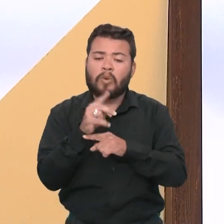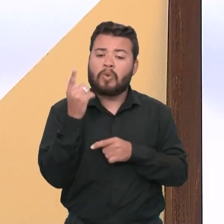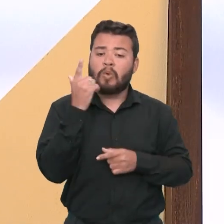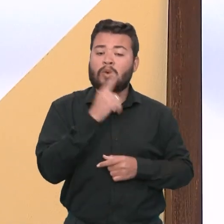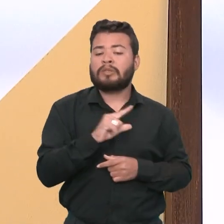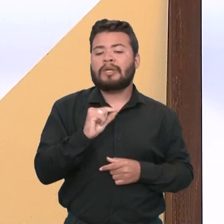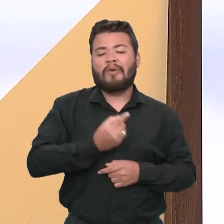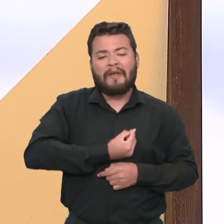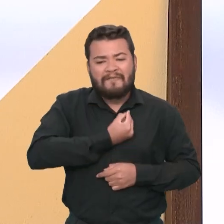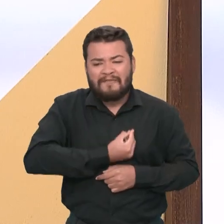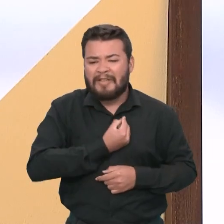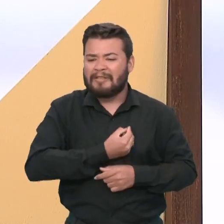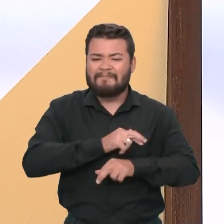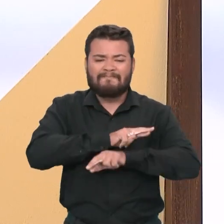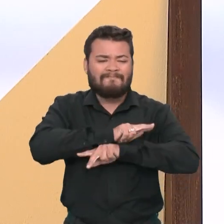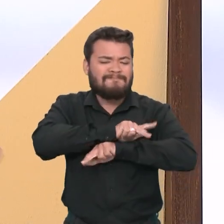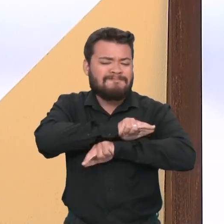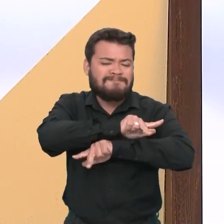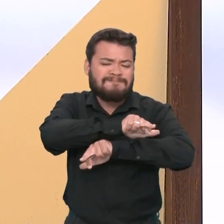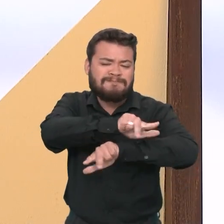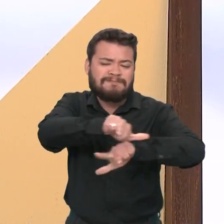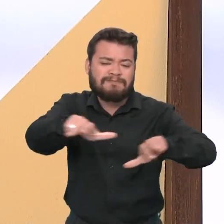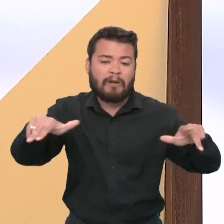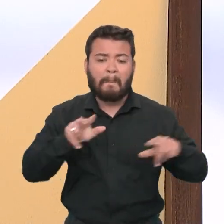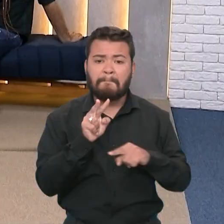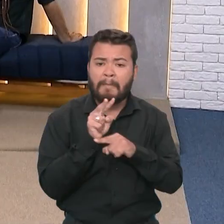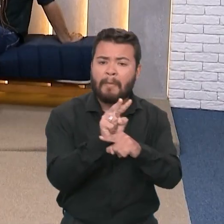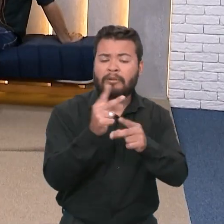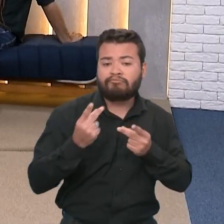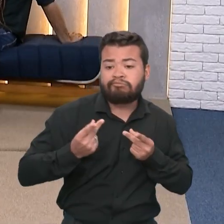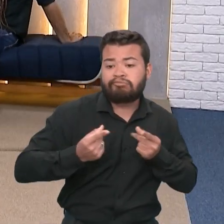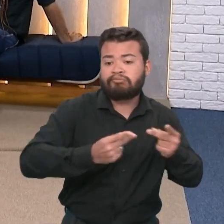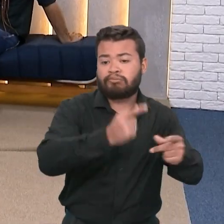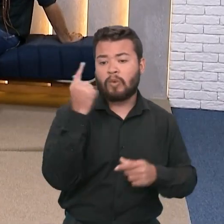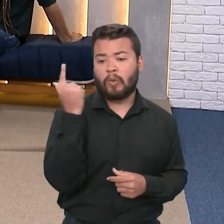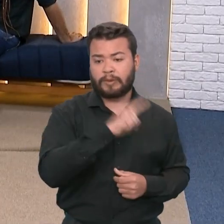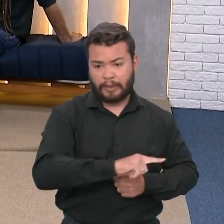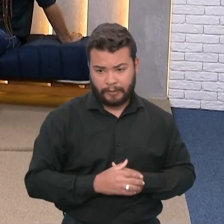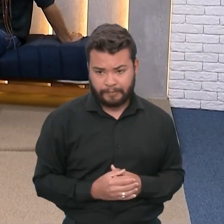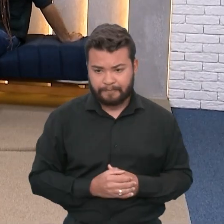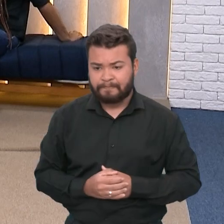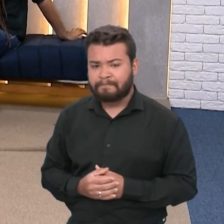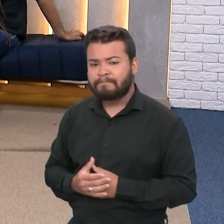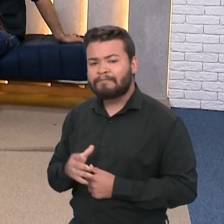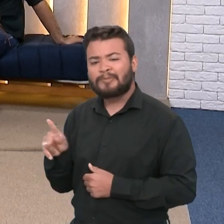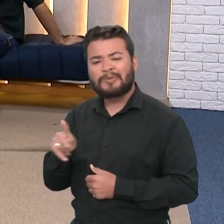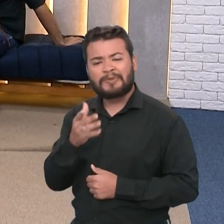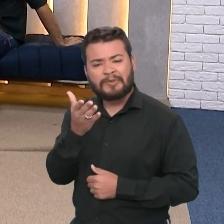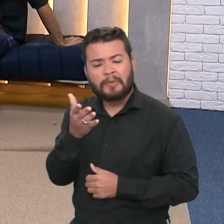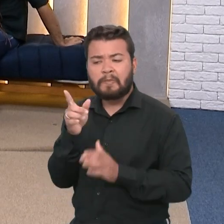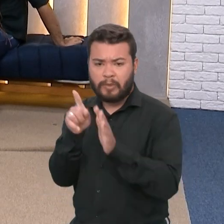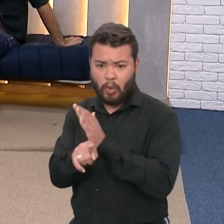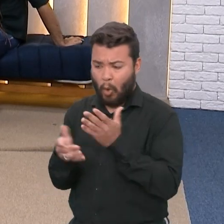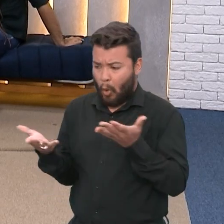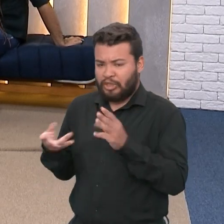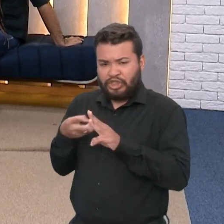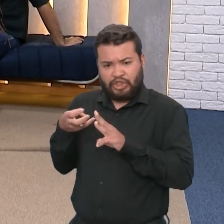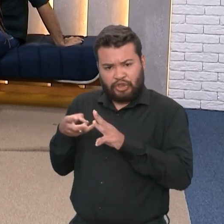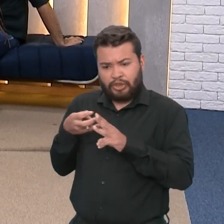sendo preservada ao longo do tempo. Professor, nós temos as terras indígenas hoje